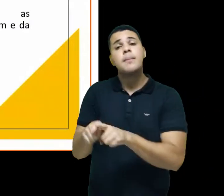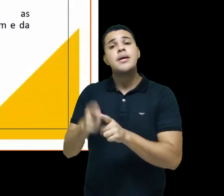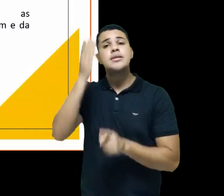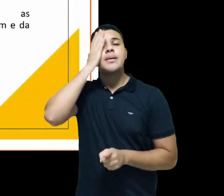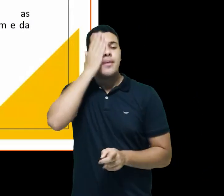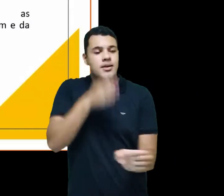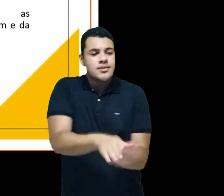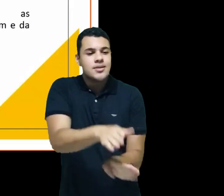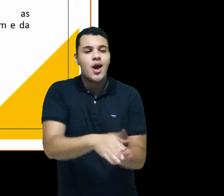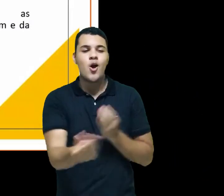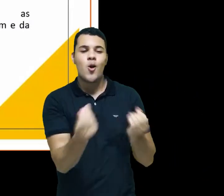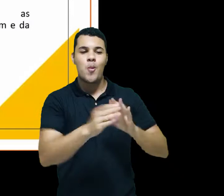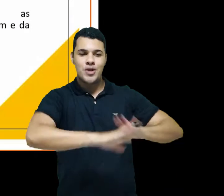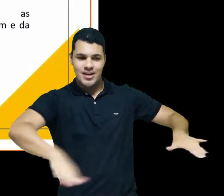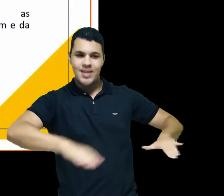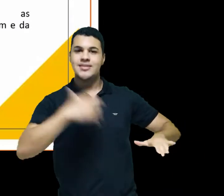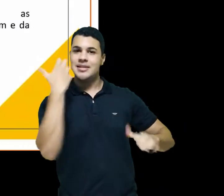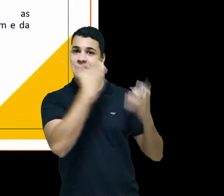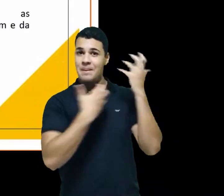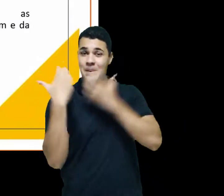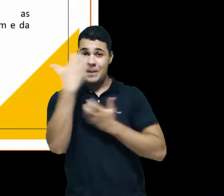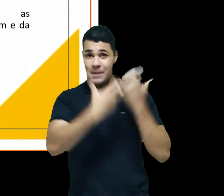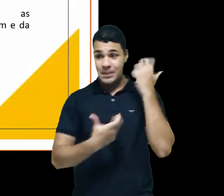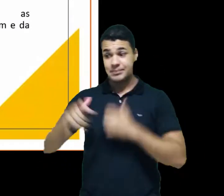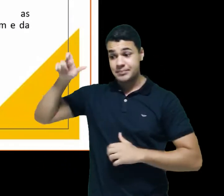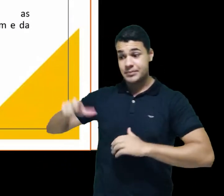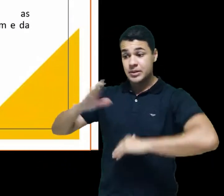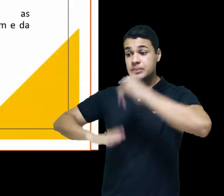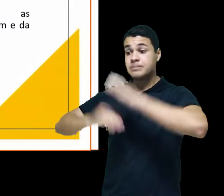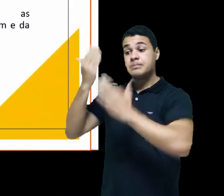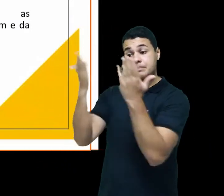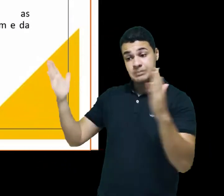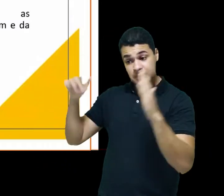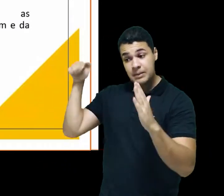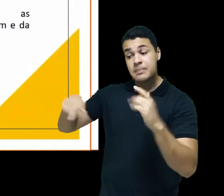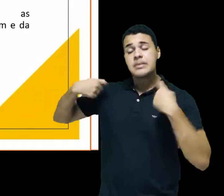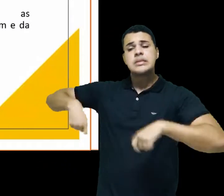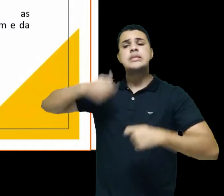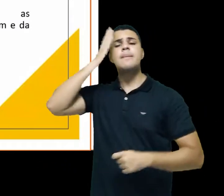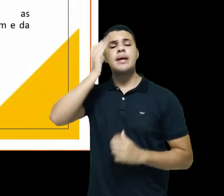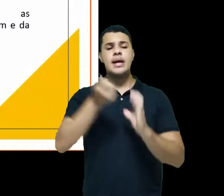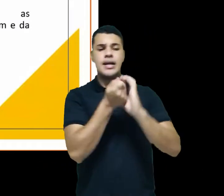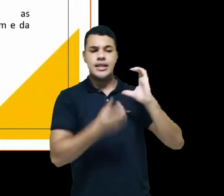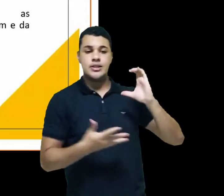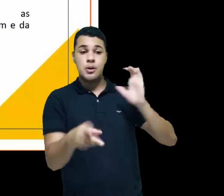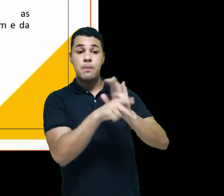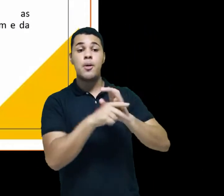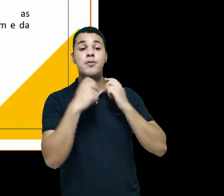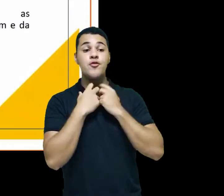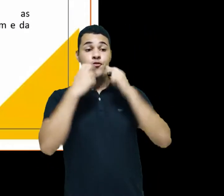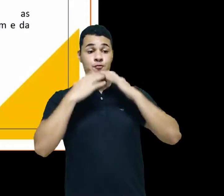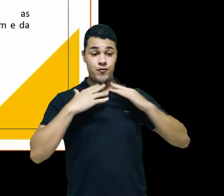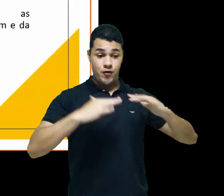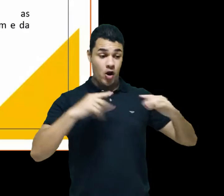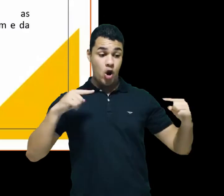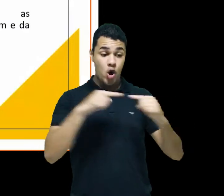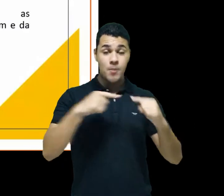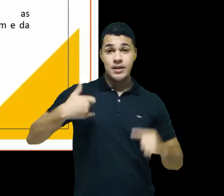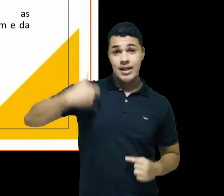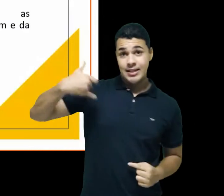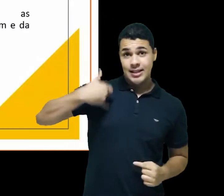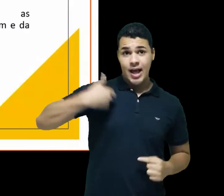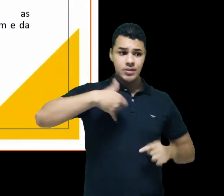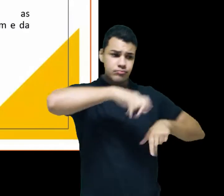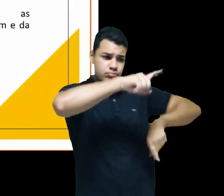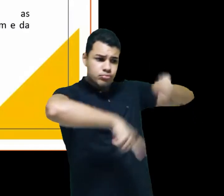a cantar. Ele também precisa saber muito bem as características das vozes da faixa etária que trabalha